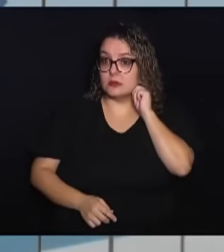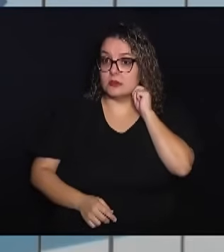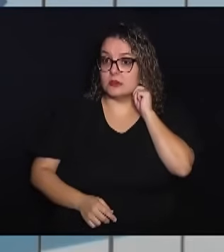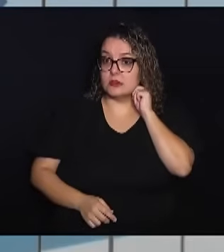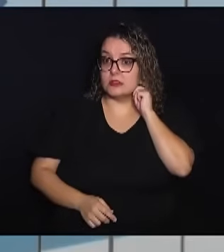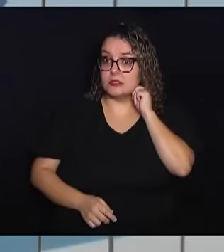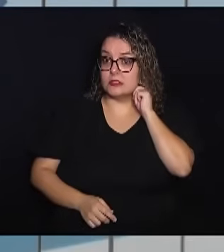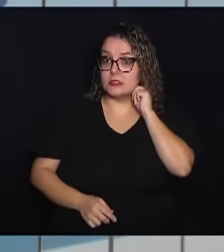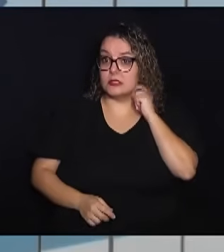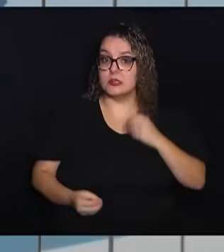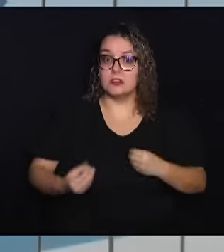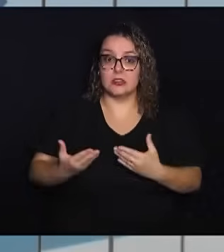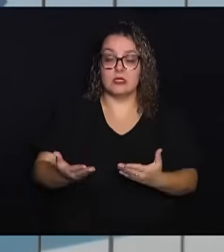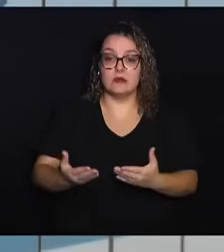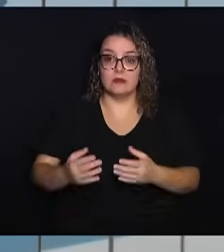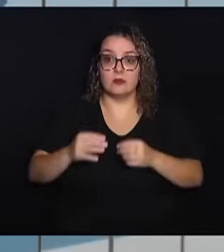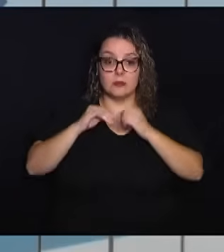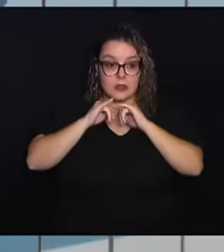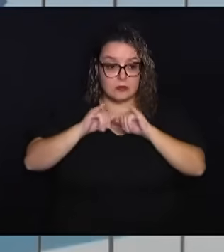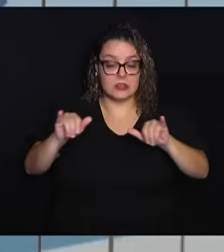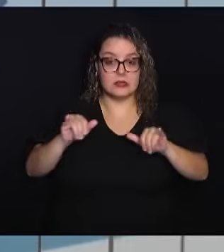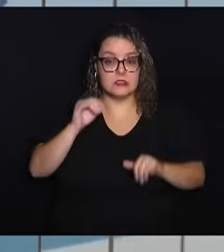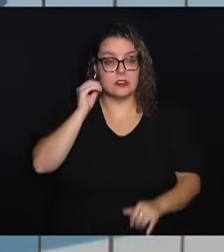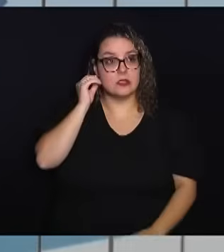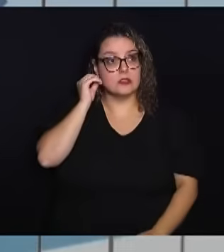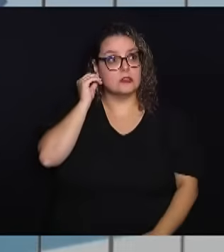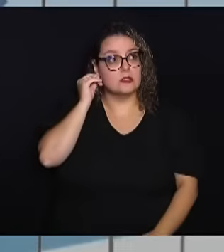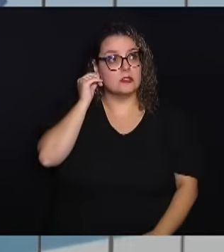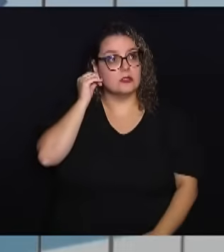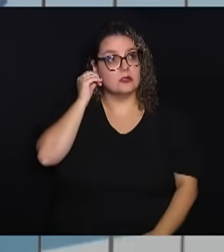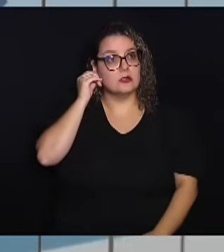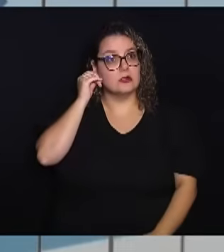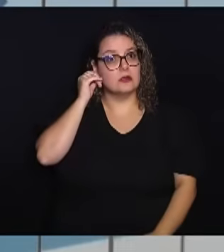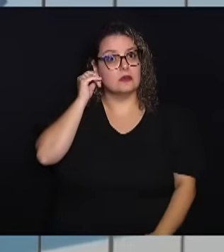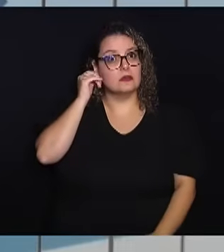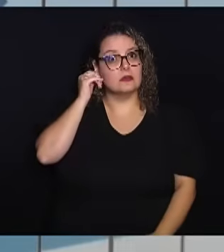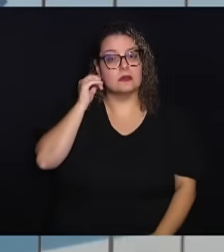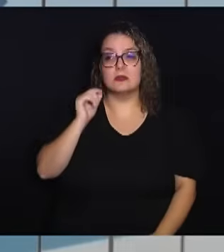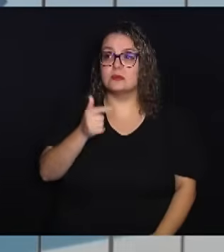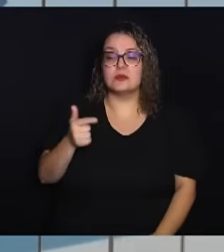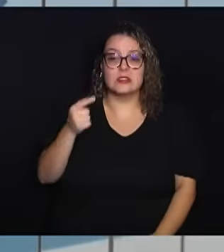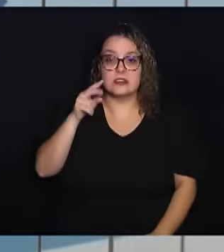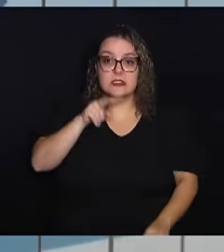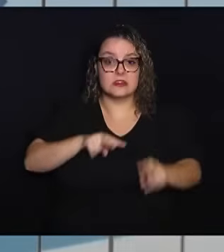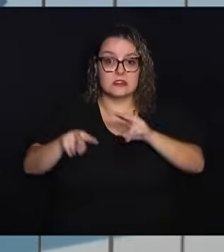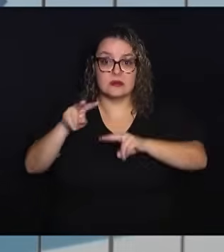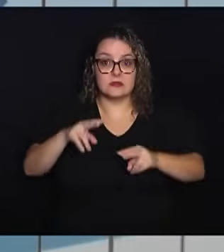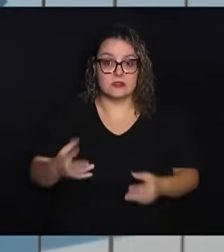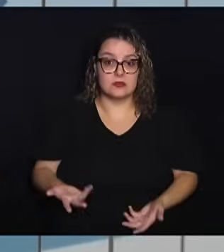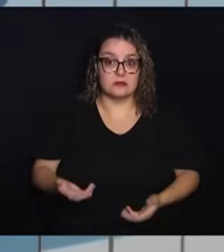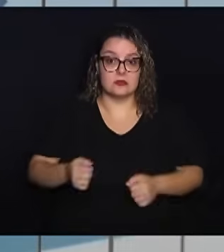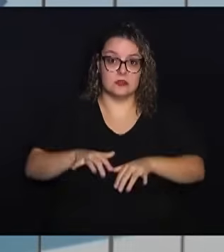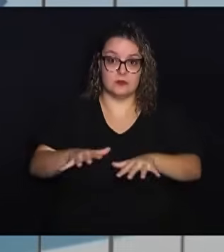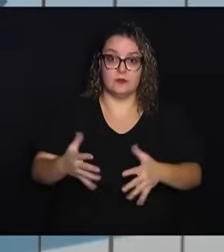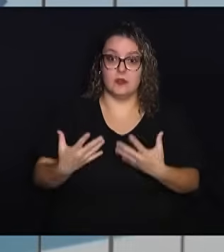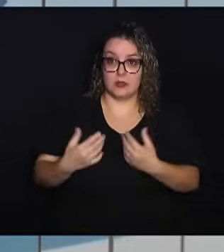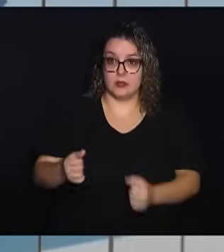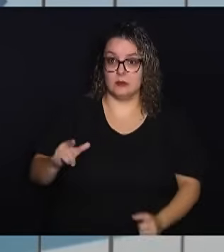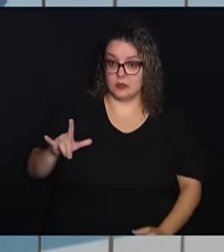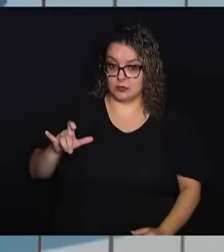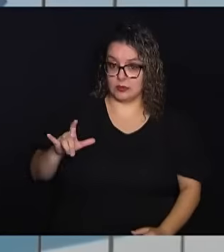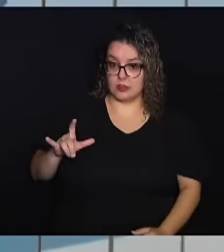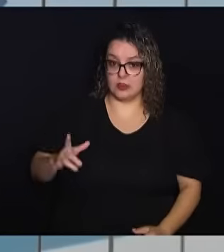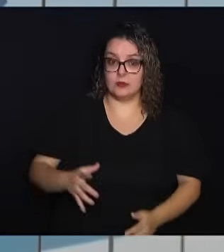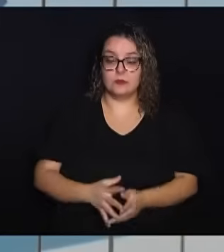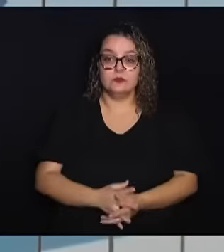a princípio eu não tinha essa visão que levaria. Então, por exemplo, eu recebi uma mensagem no Instagram